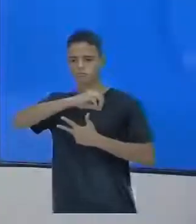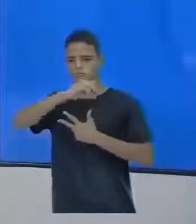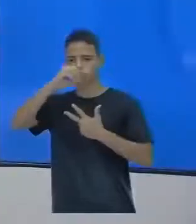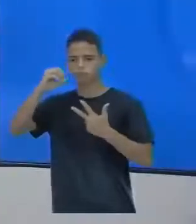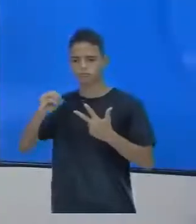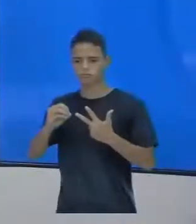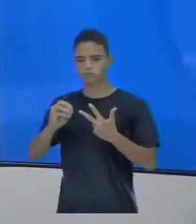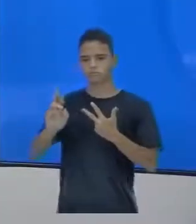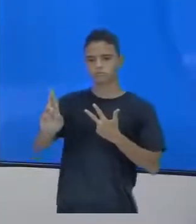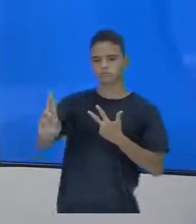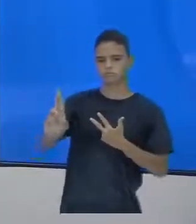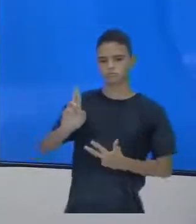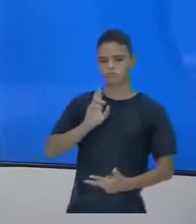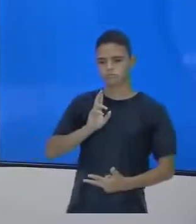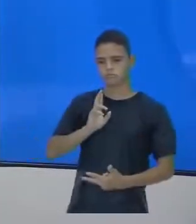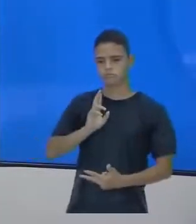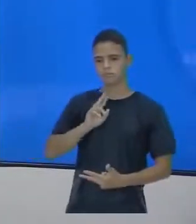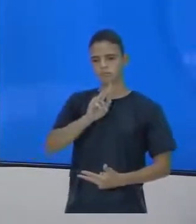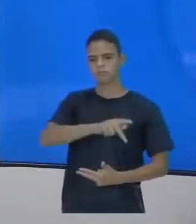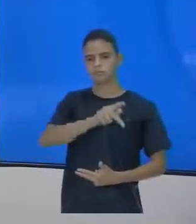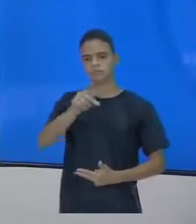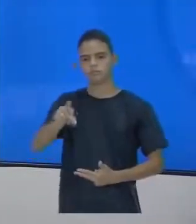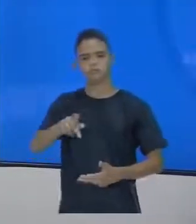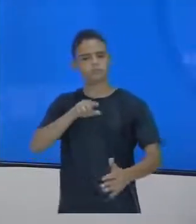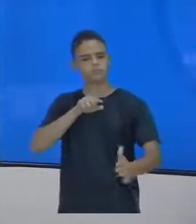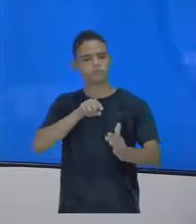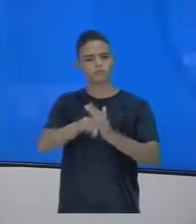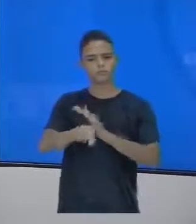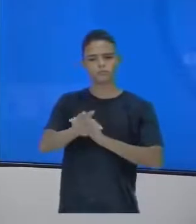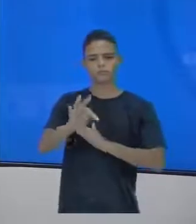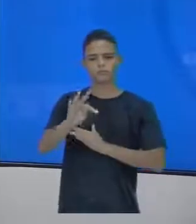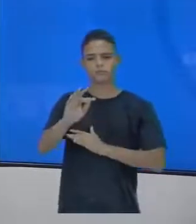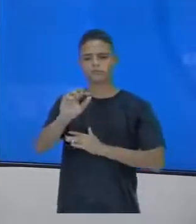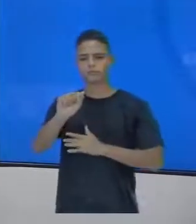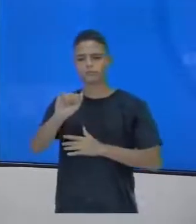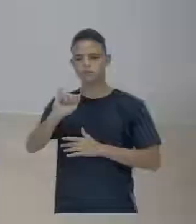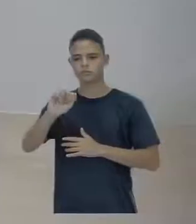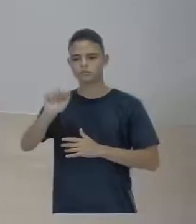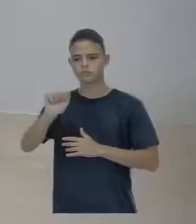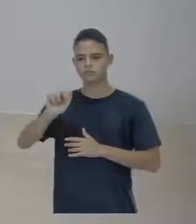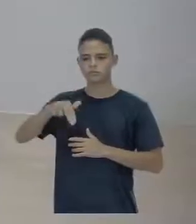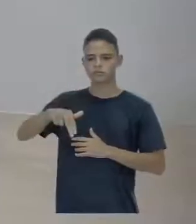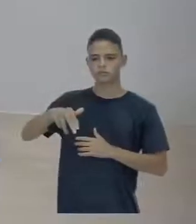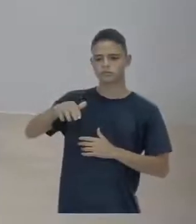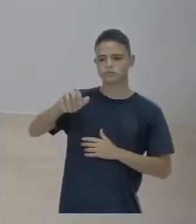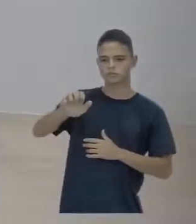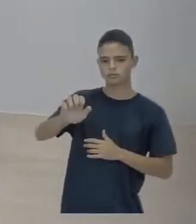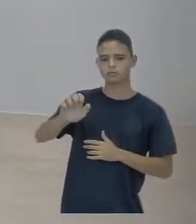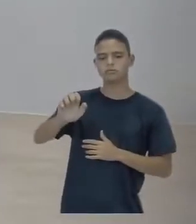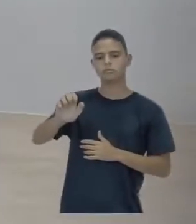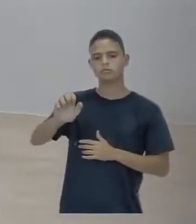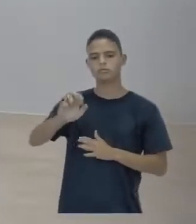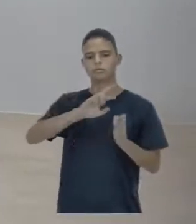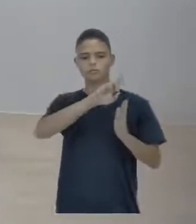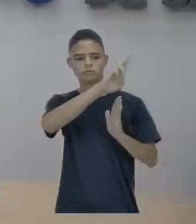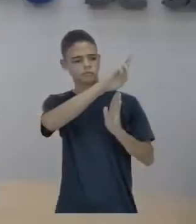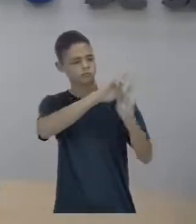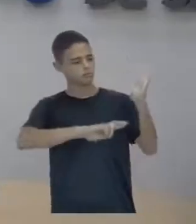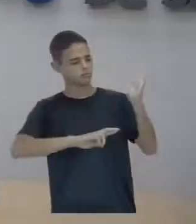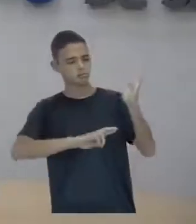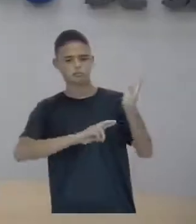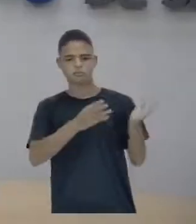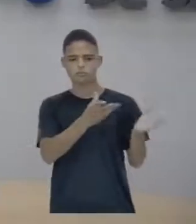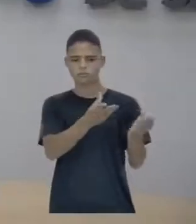essa resposta passa para os professores, mas eu gostaria de perguntar para a professora Tayana. Professora Tayana, o que é a redação do Enem? Poxa vida, eu acho que a redação do Enem envolve